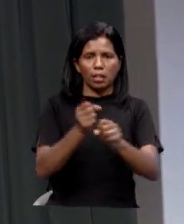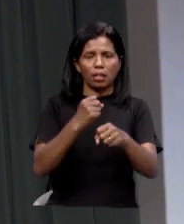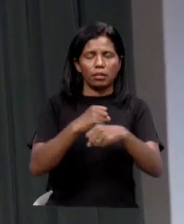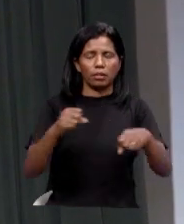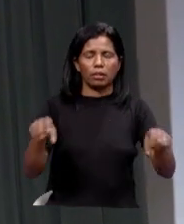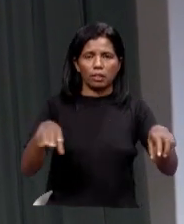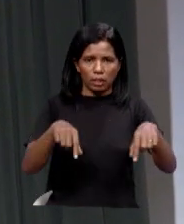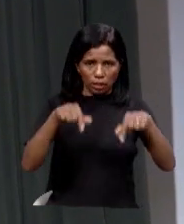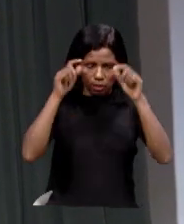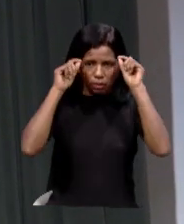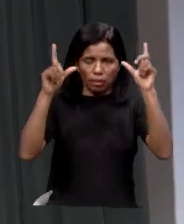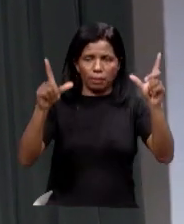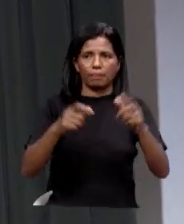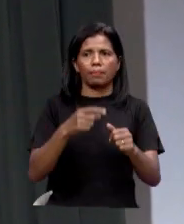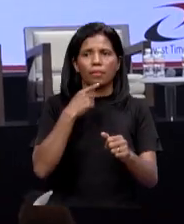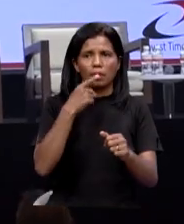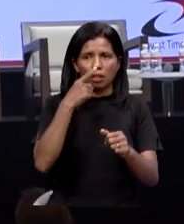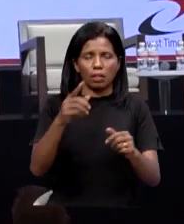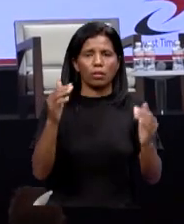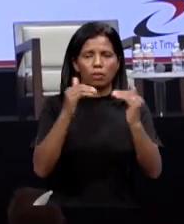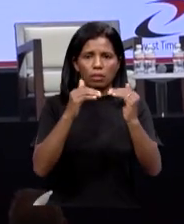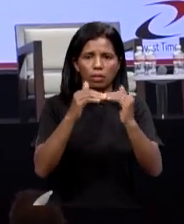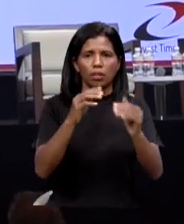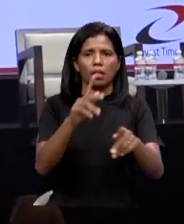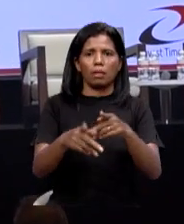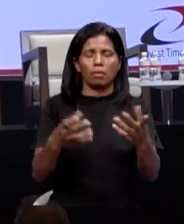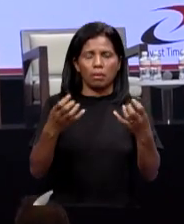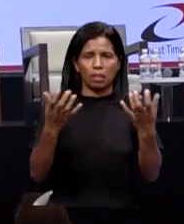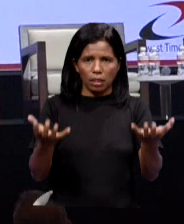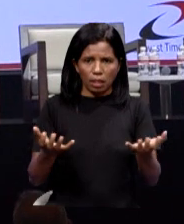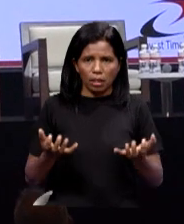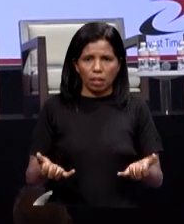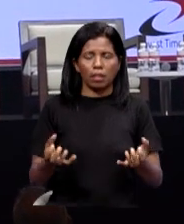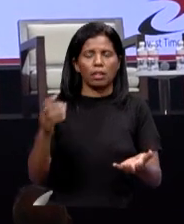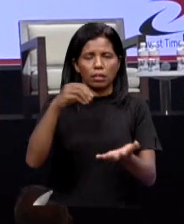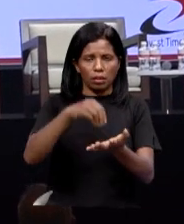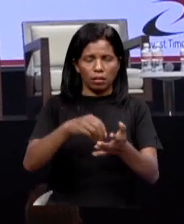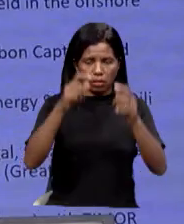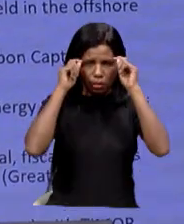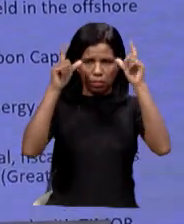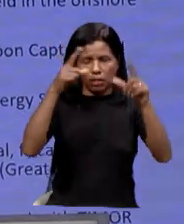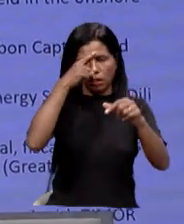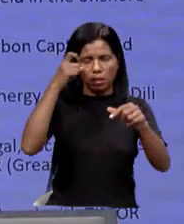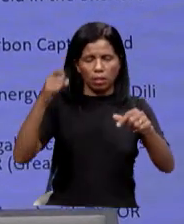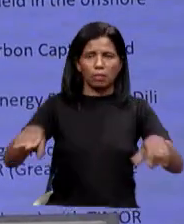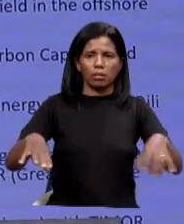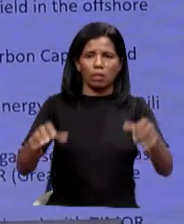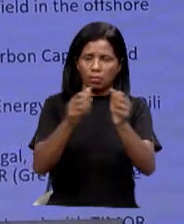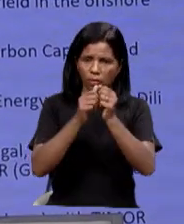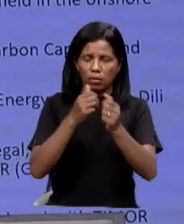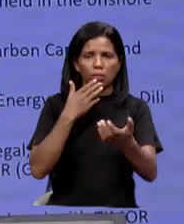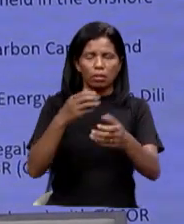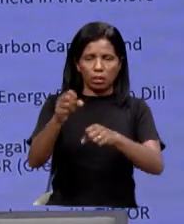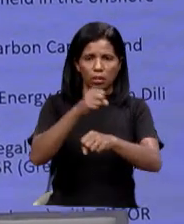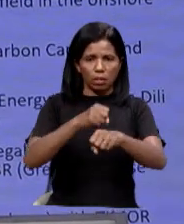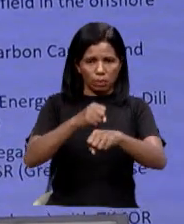órgão soberano da Huluk ne explica e a forum ne investidor bara ki interesse a tu investi i Timor-Leste tamba relação bilateral entre Timor-Leste e Singapore